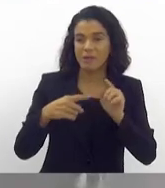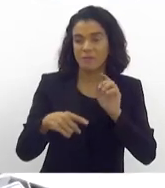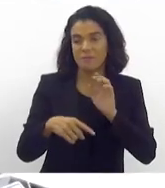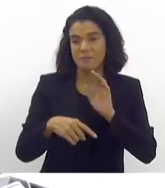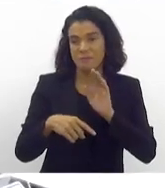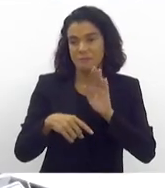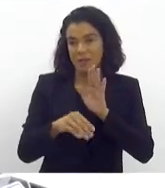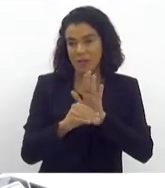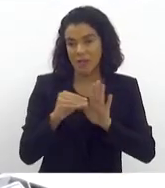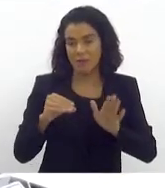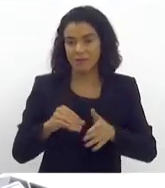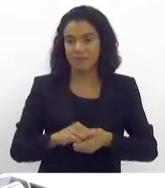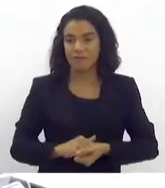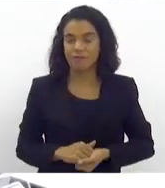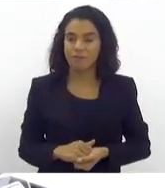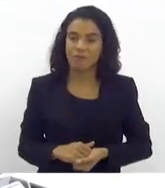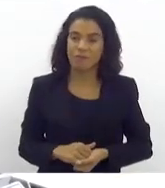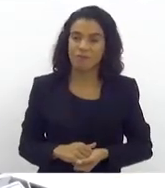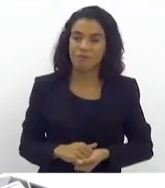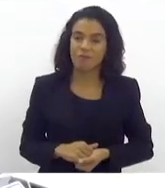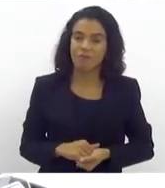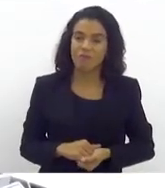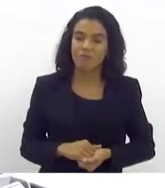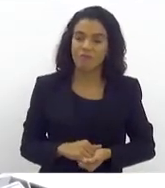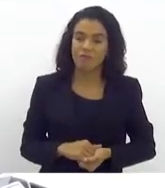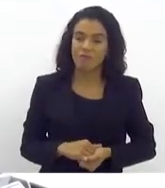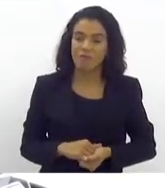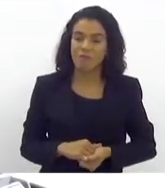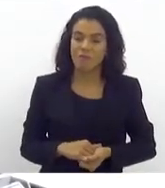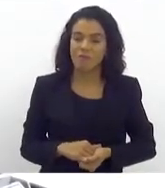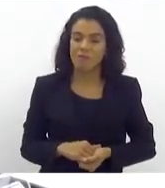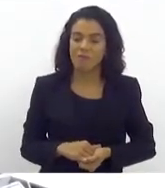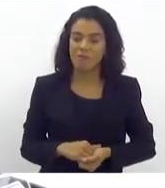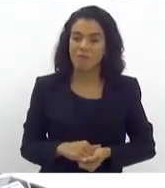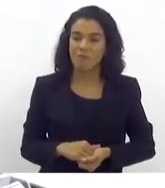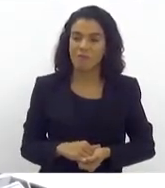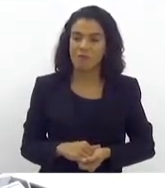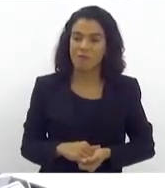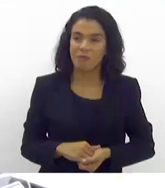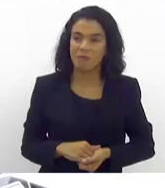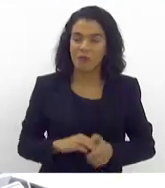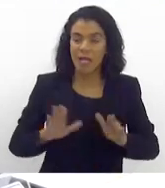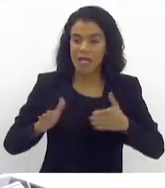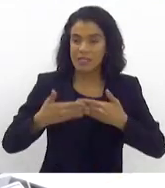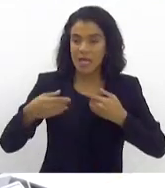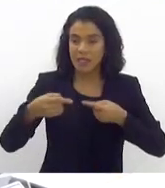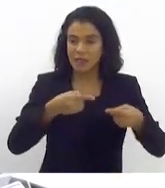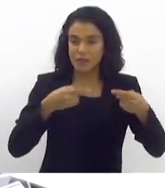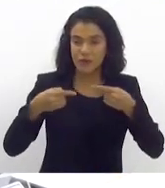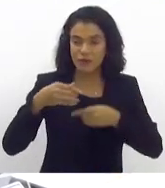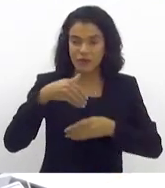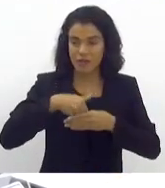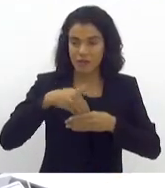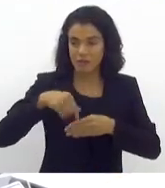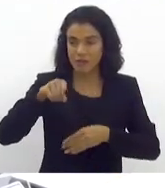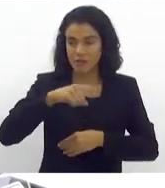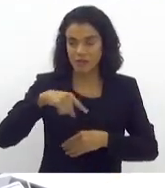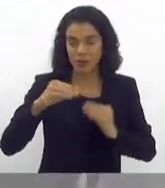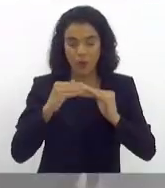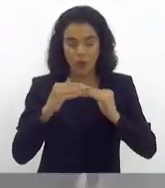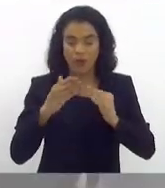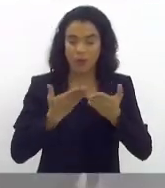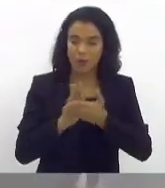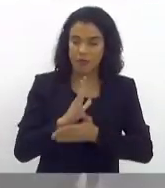aqui de ajustar, só clarear mais a redação do parágrafo único. Encerrada a discussão e votação. Senhores que aprovam, permaneçam como